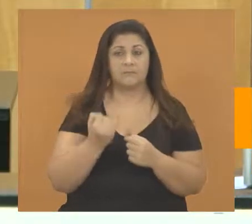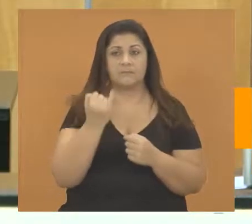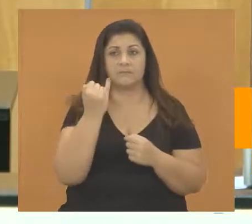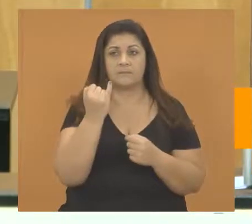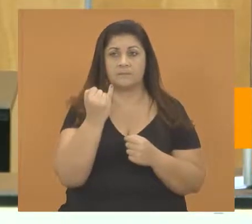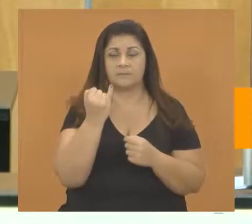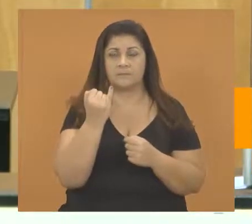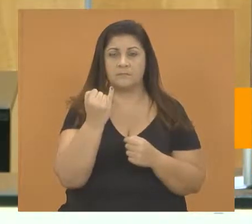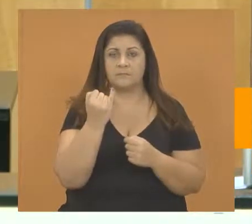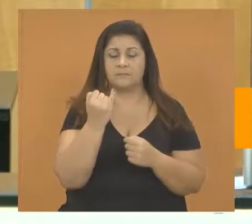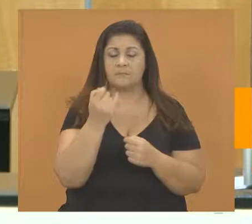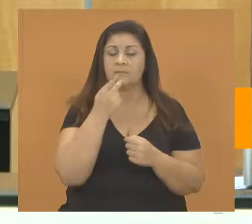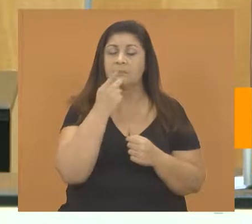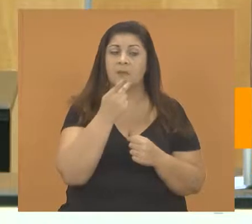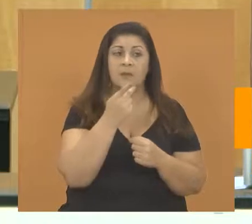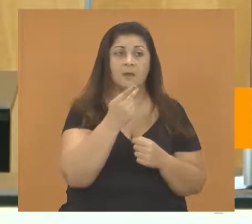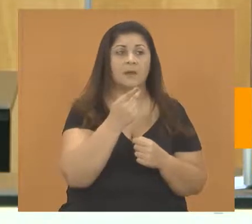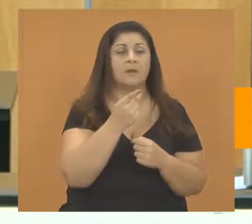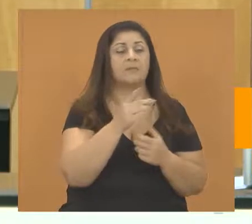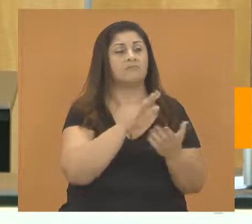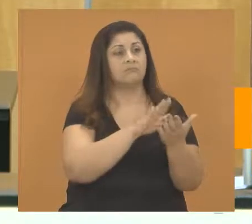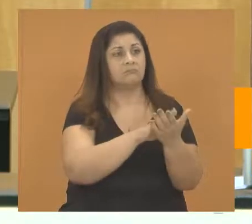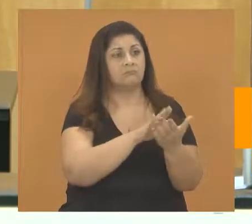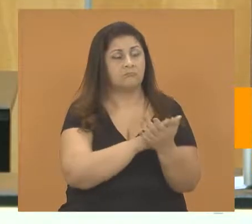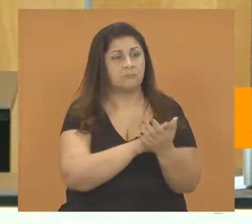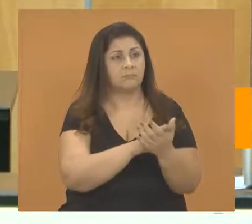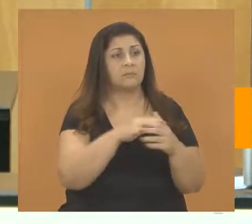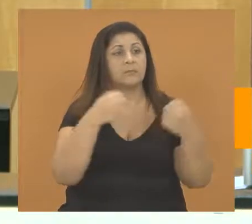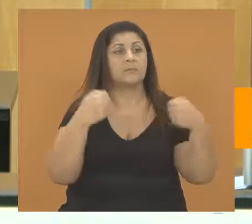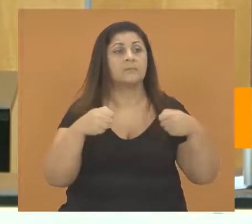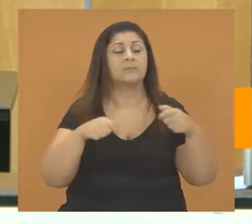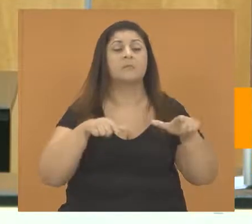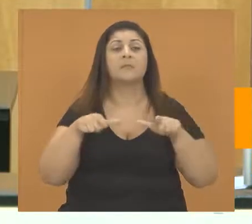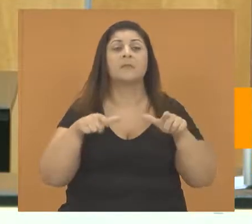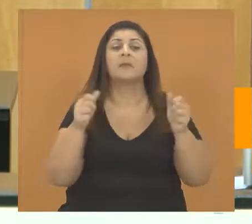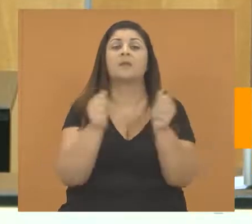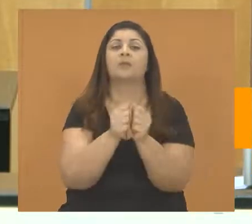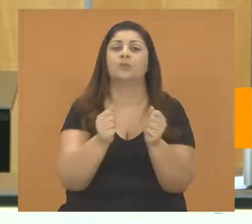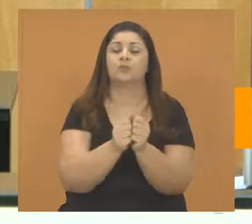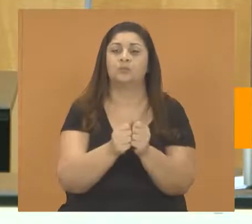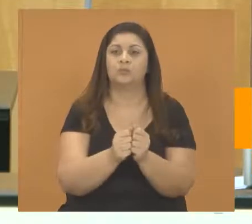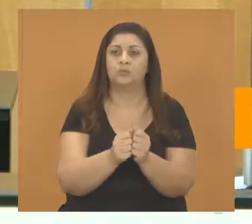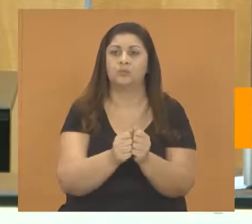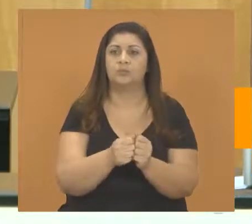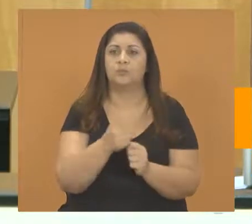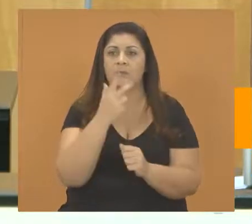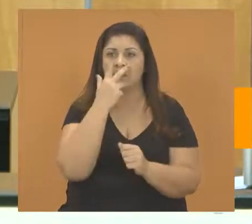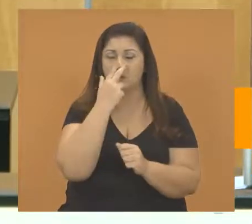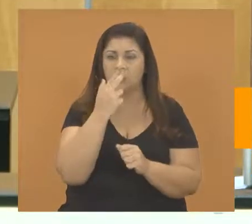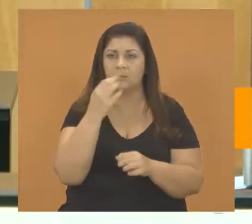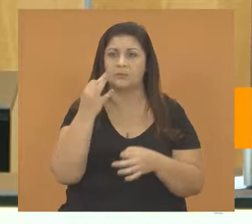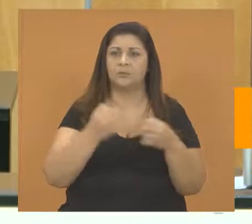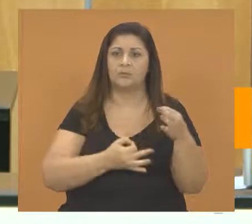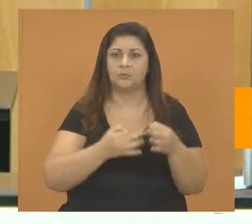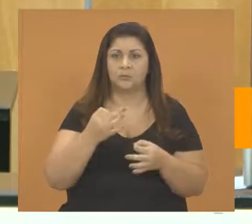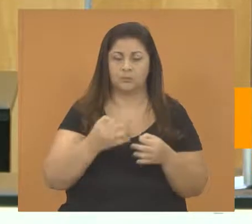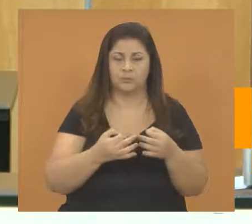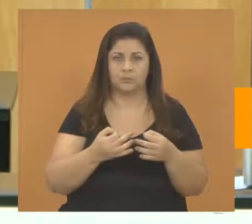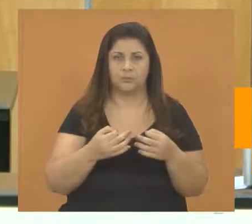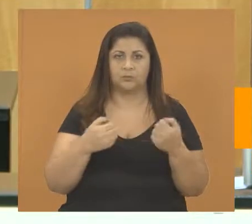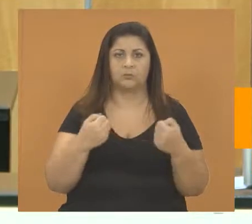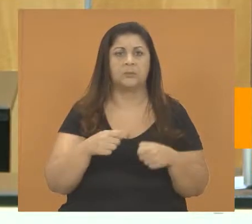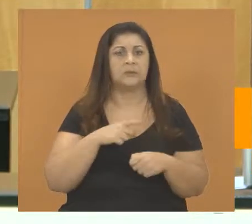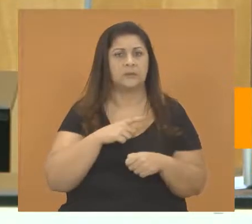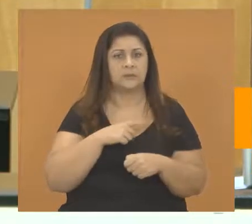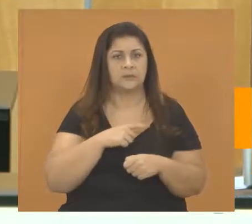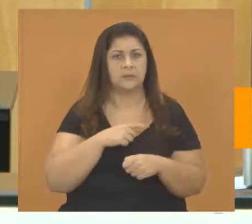é trabalhar em equipe é cooperado então eu acho muito justo ter sim no mínimo 25%